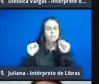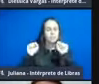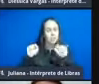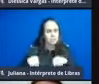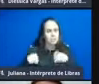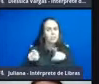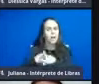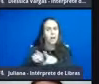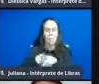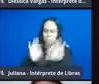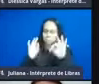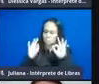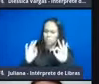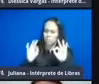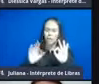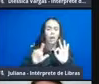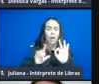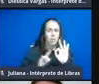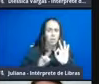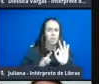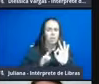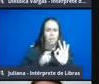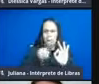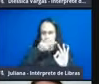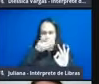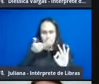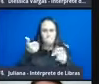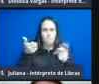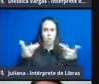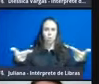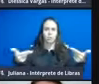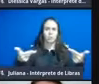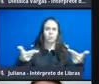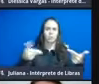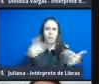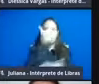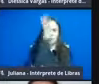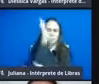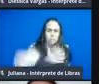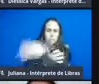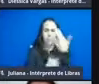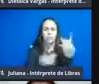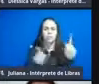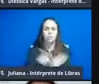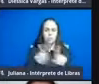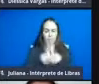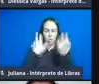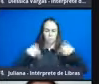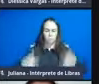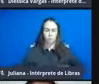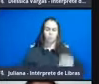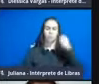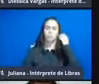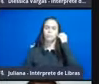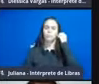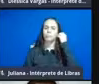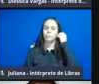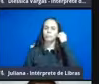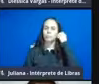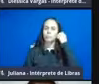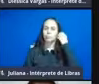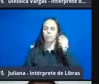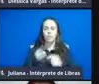benefícios, né, não só para o homem, como para o meio ambiente como um todo. Essas concepções